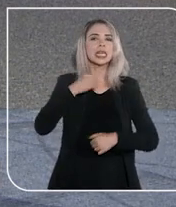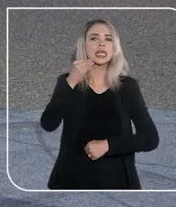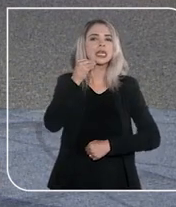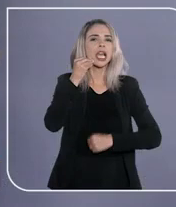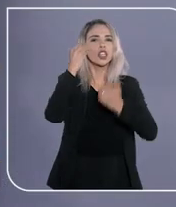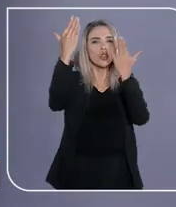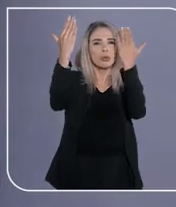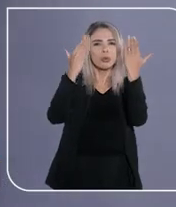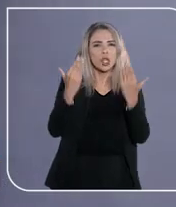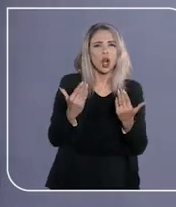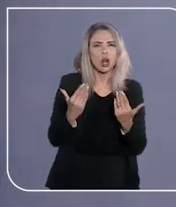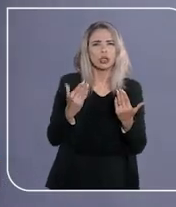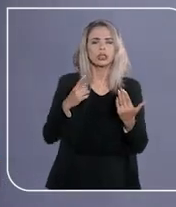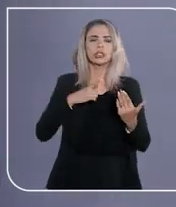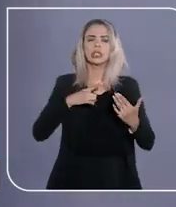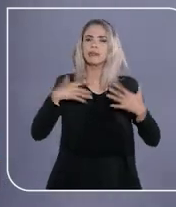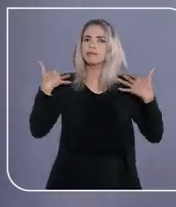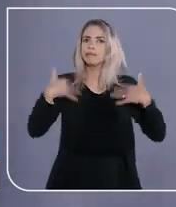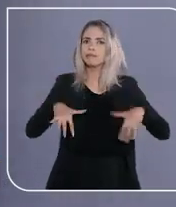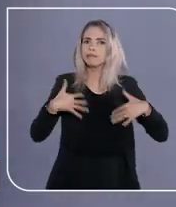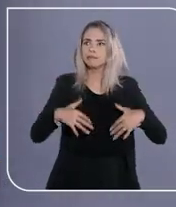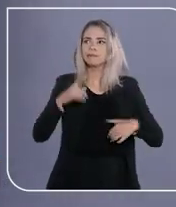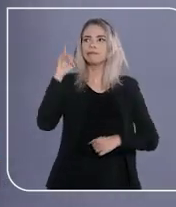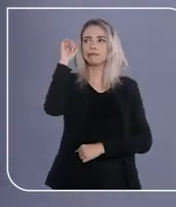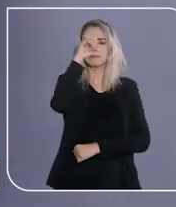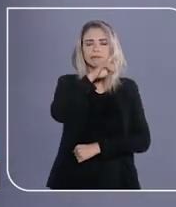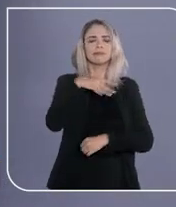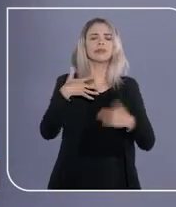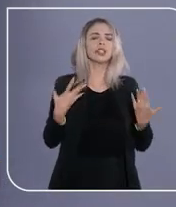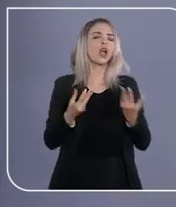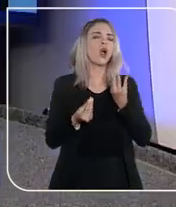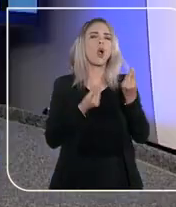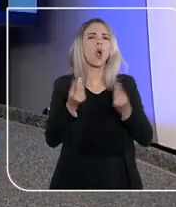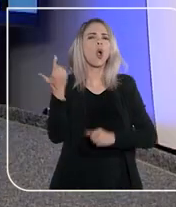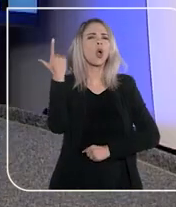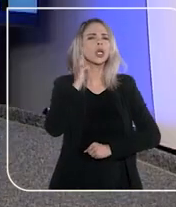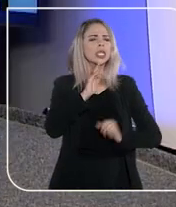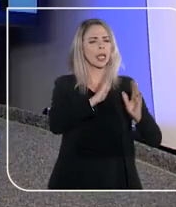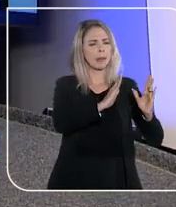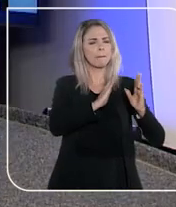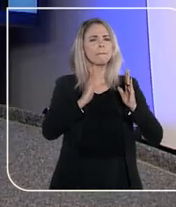o que a jurisprudência, então, balizou de pontos fundamentais para que essa fase seja realizada?